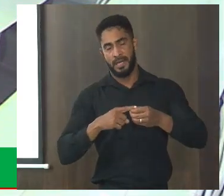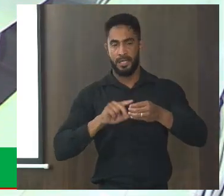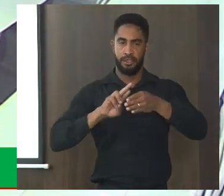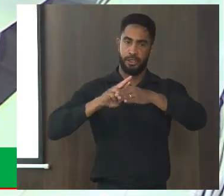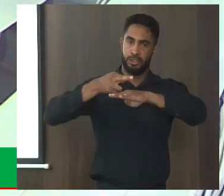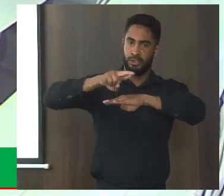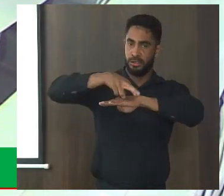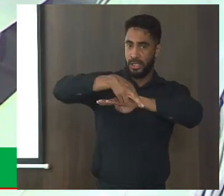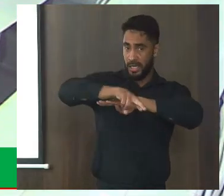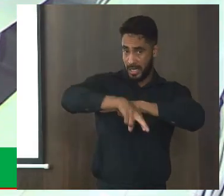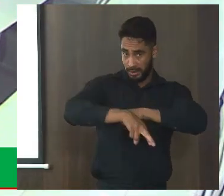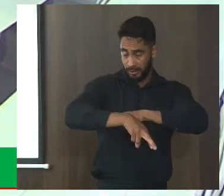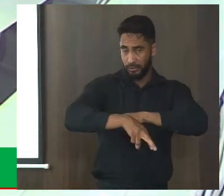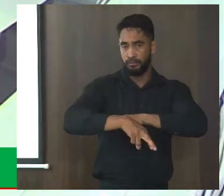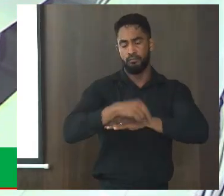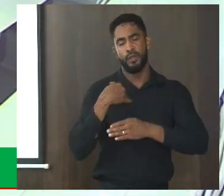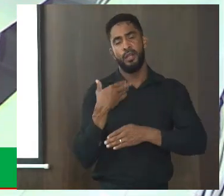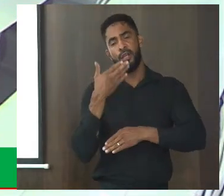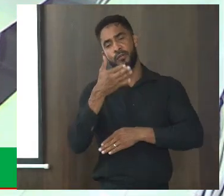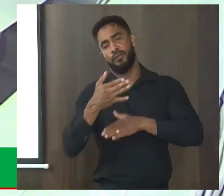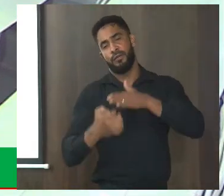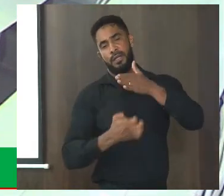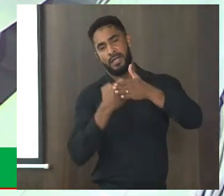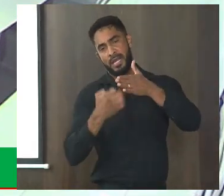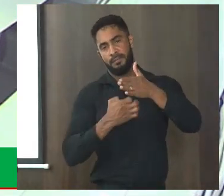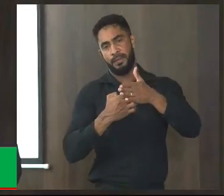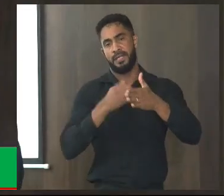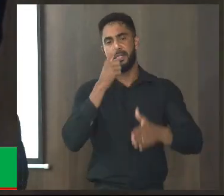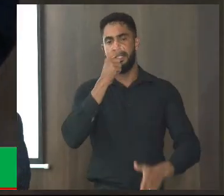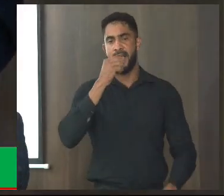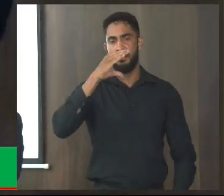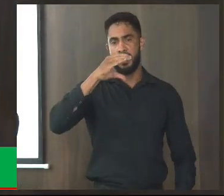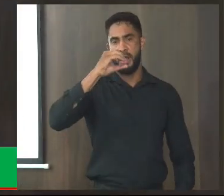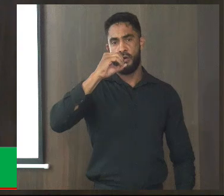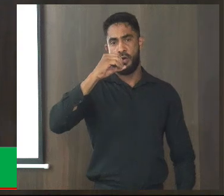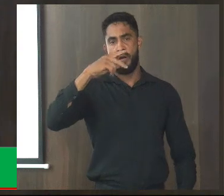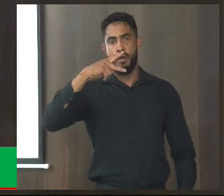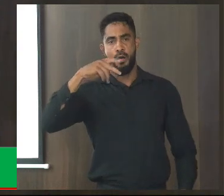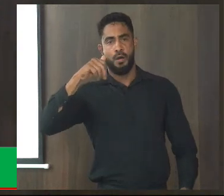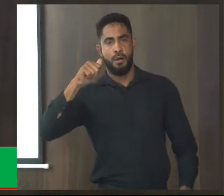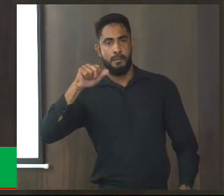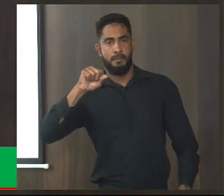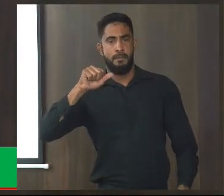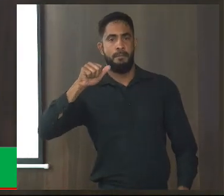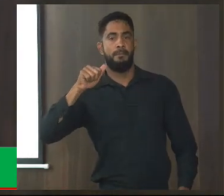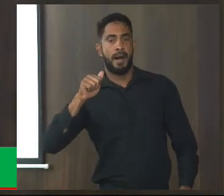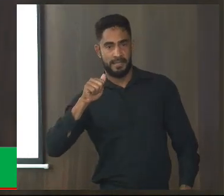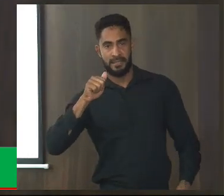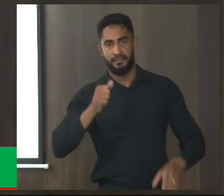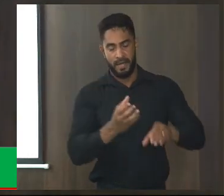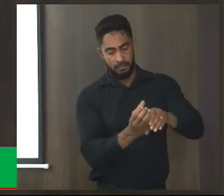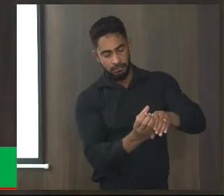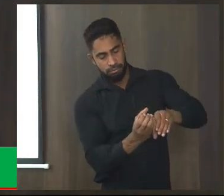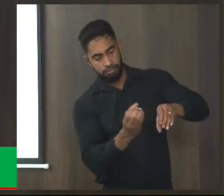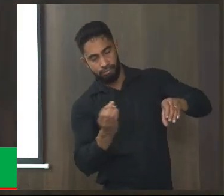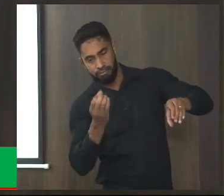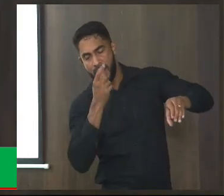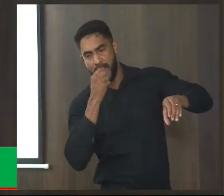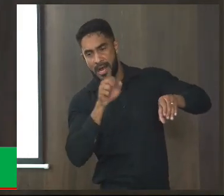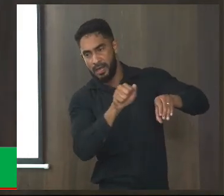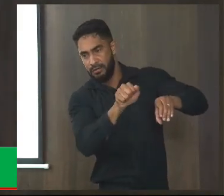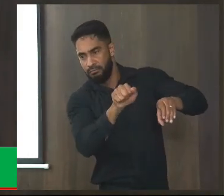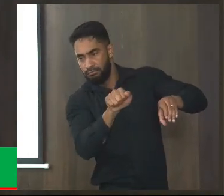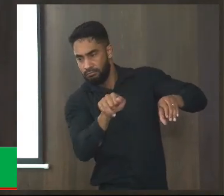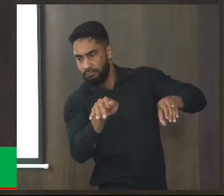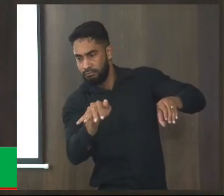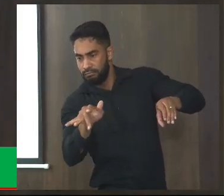Machados. Inclusive, eu estive na Copasa, a Copasa já tem um projeto que vai canalizar essa água da barragem que vai